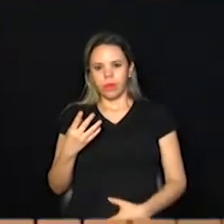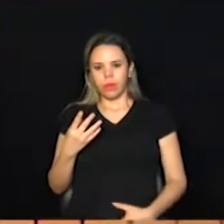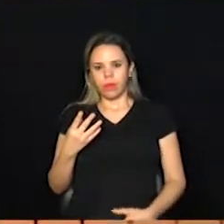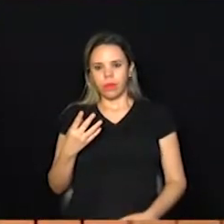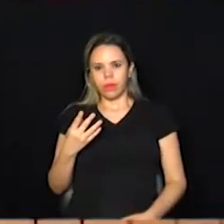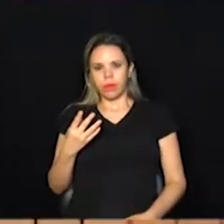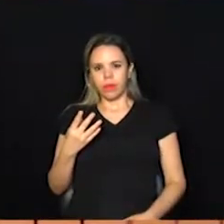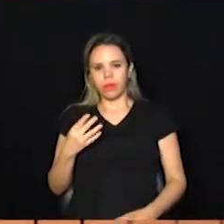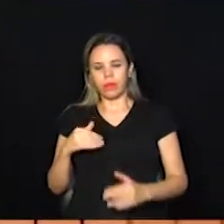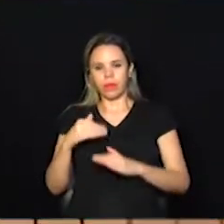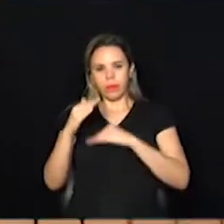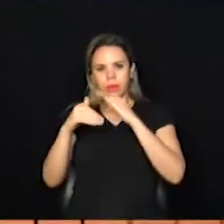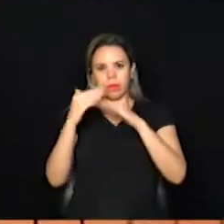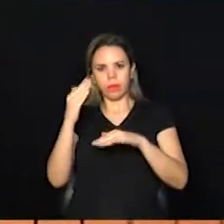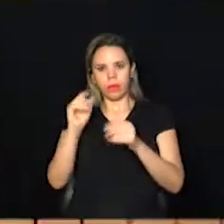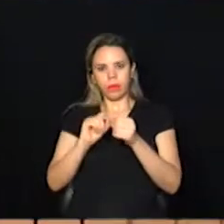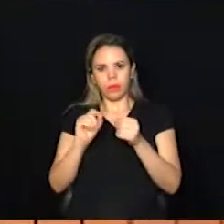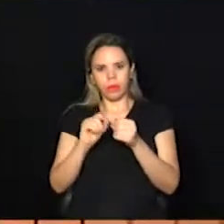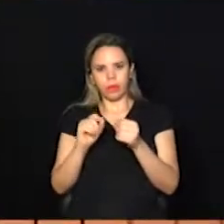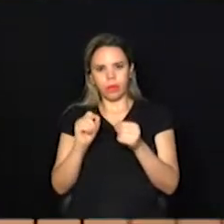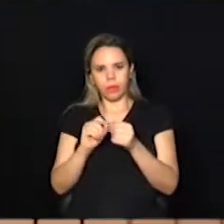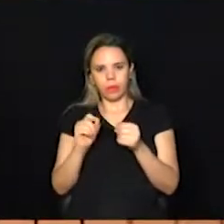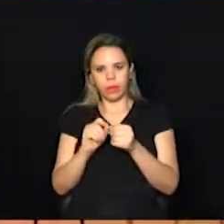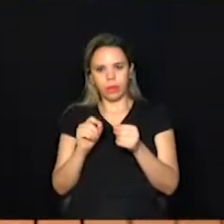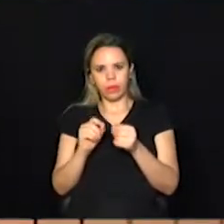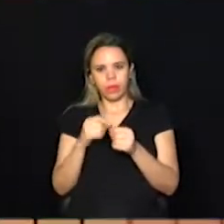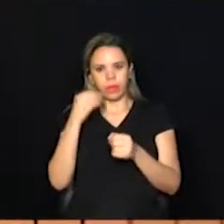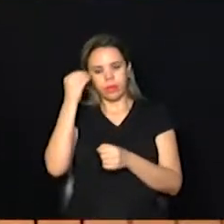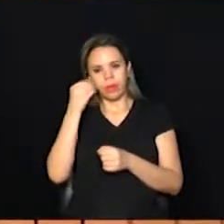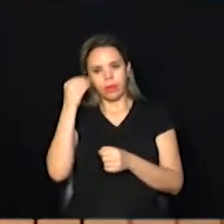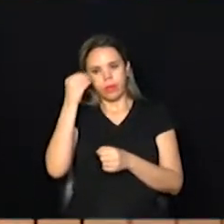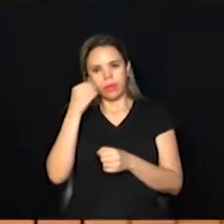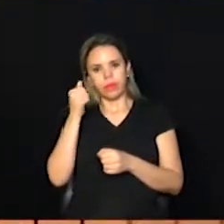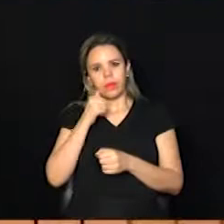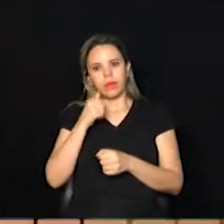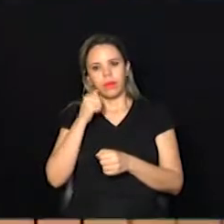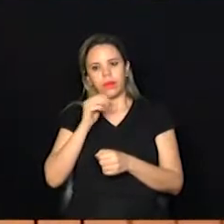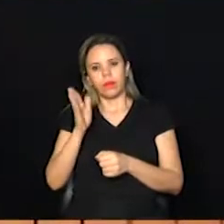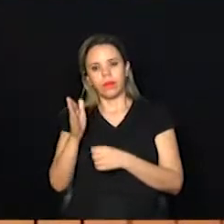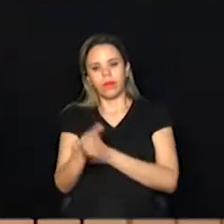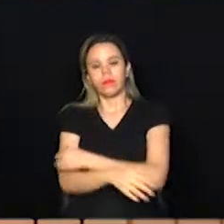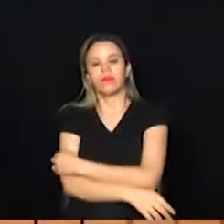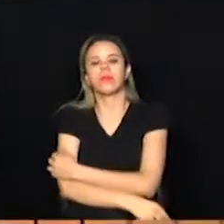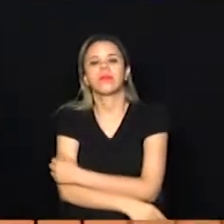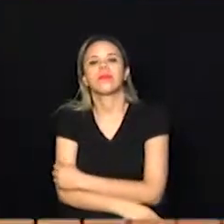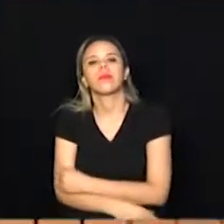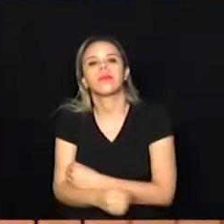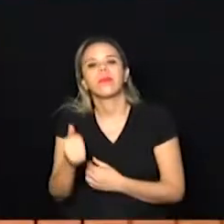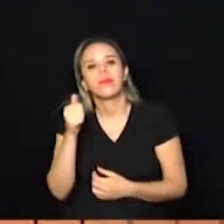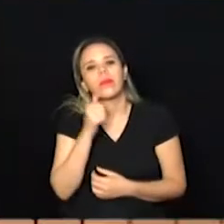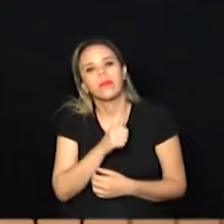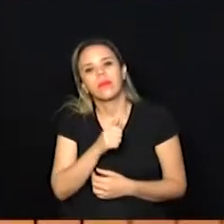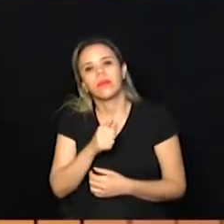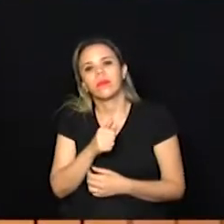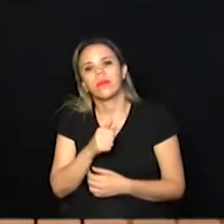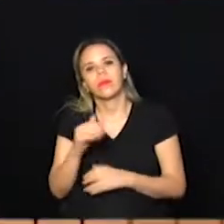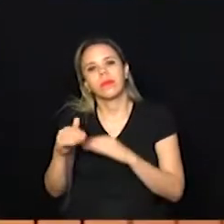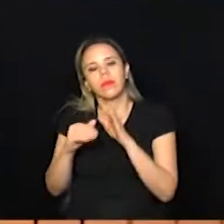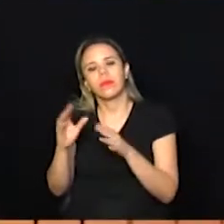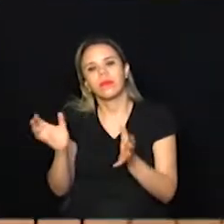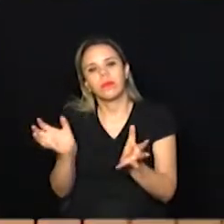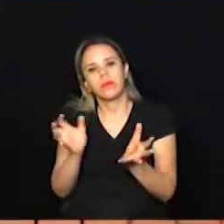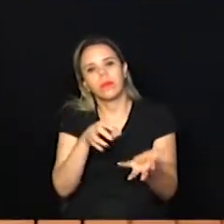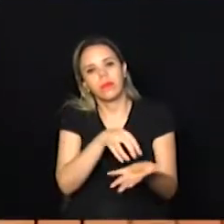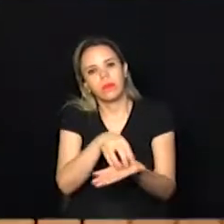uma construção que foi feita a partir das experiências que as mulheres já vivenciam. As mulheres constroem rede de